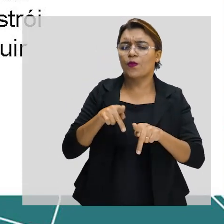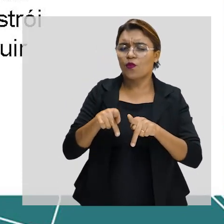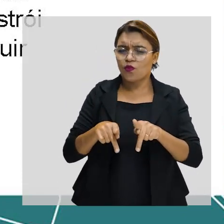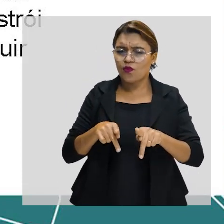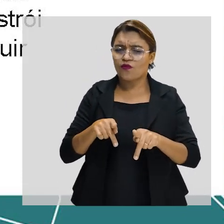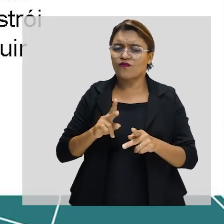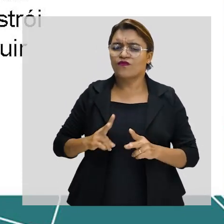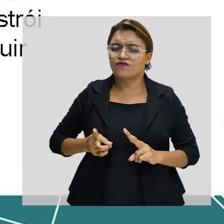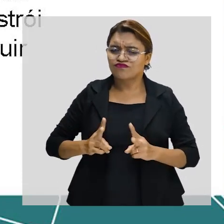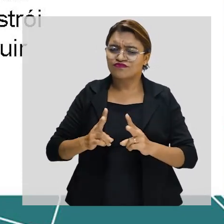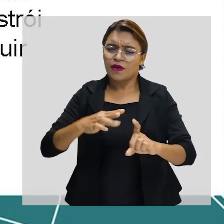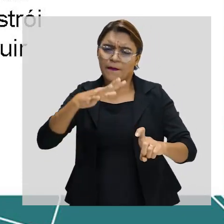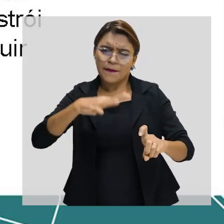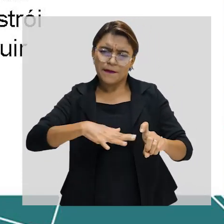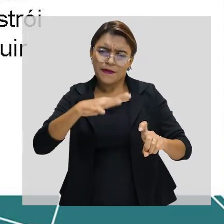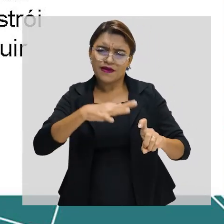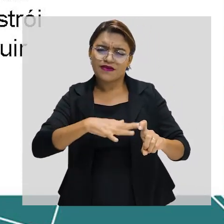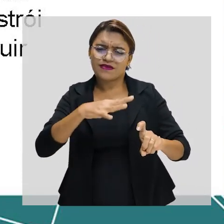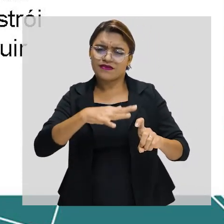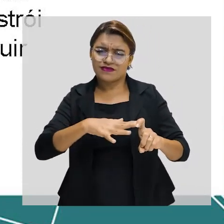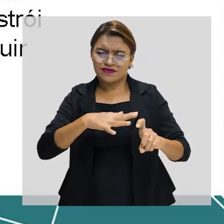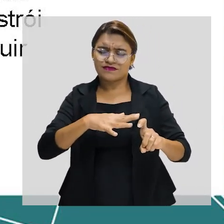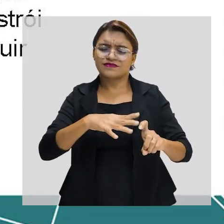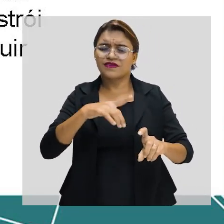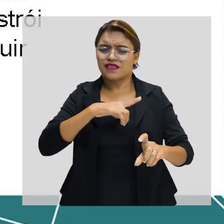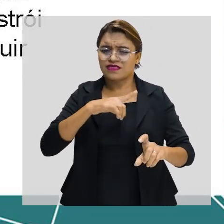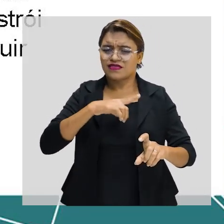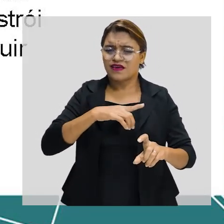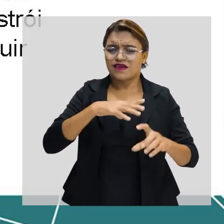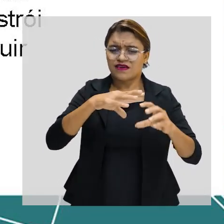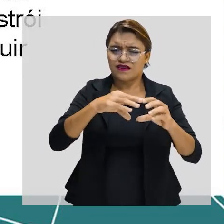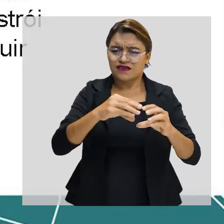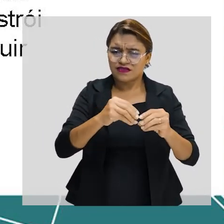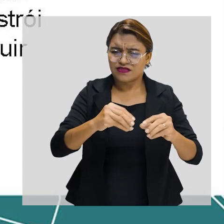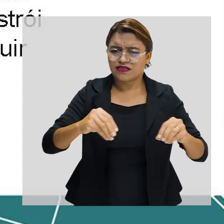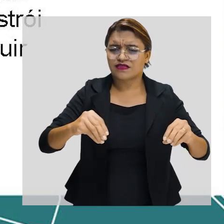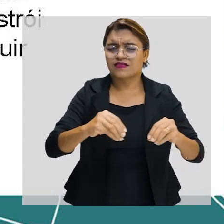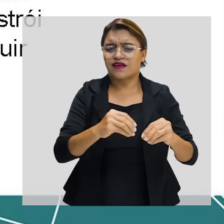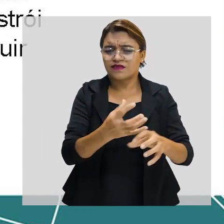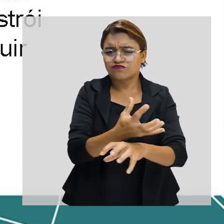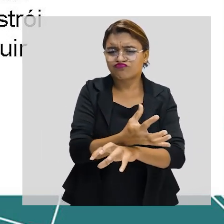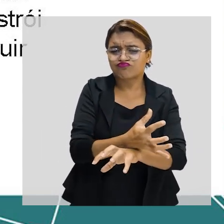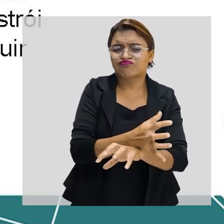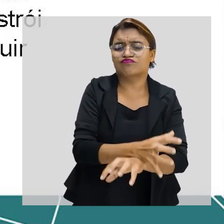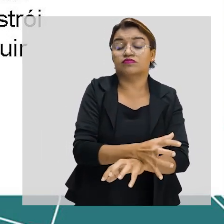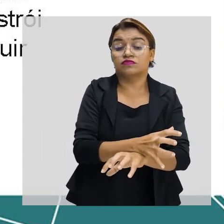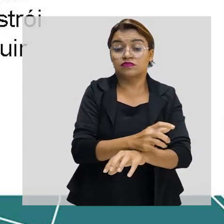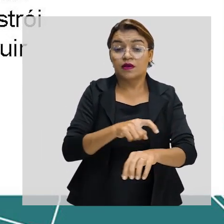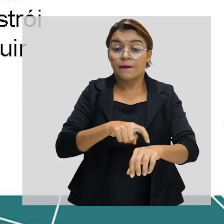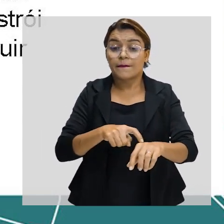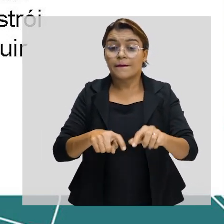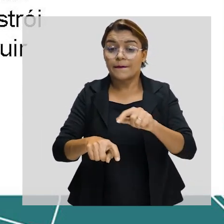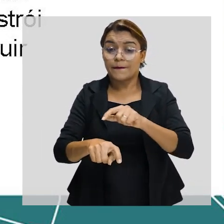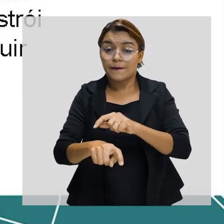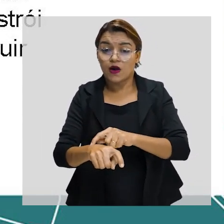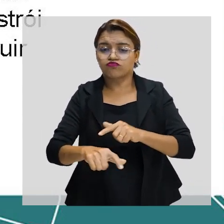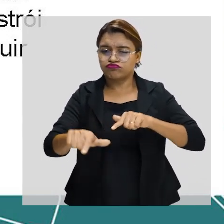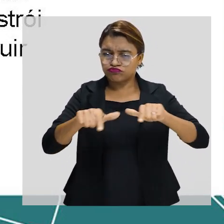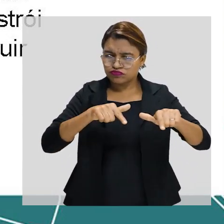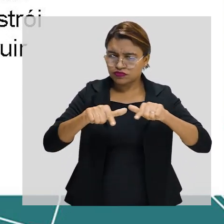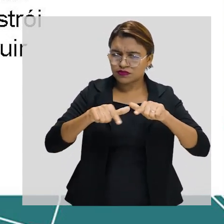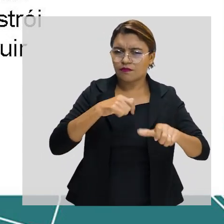mitos, inventados nas terras áridas da dominação. As mãos esculturais de um povo